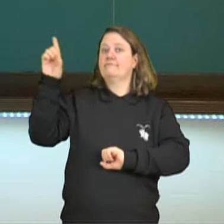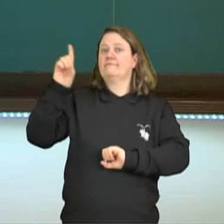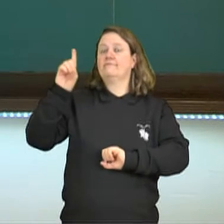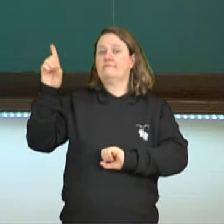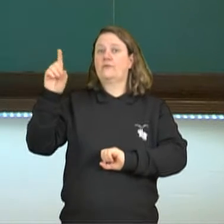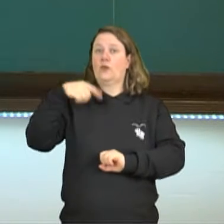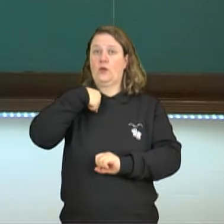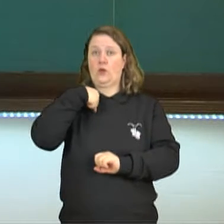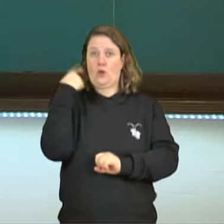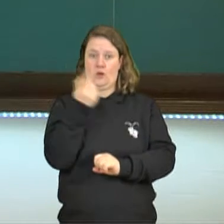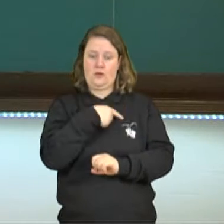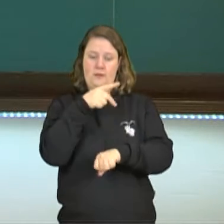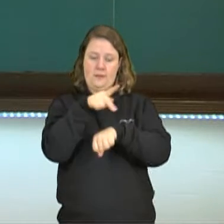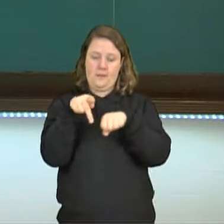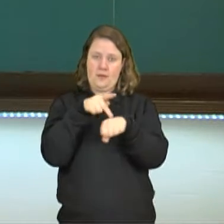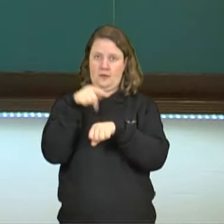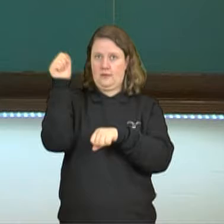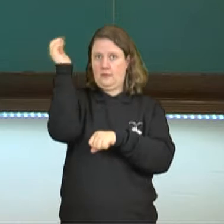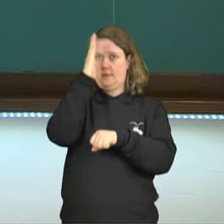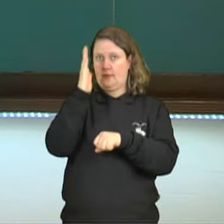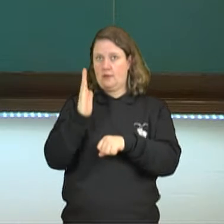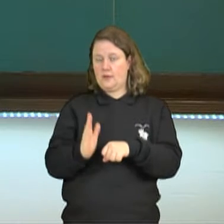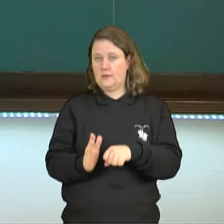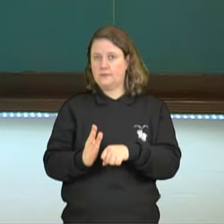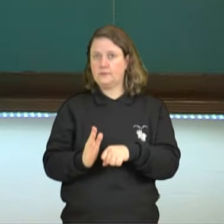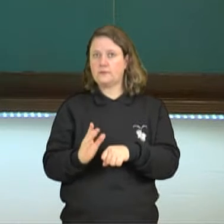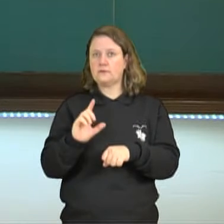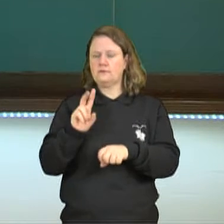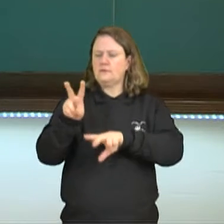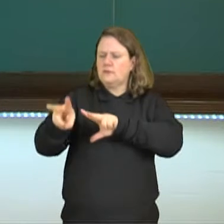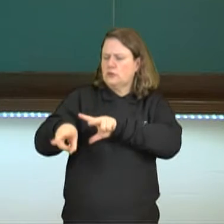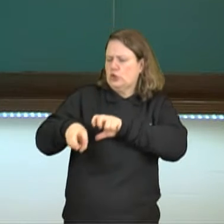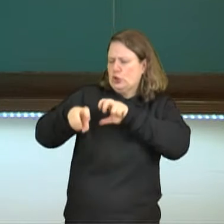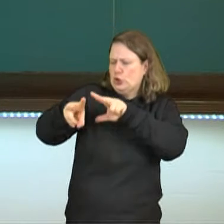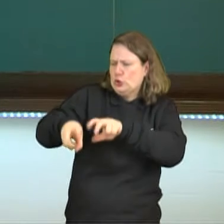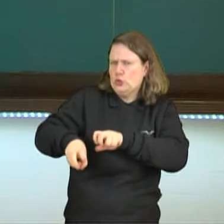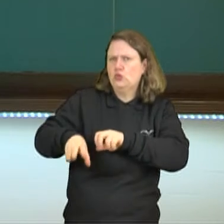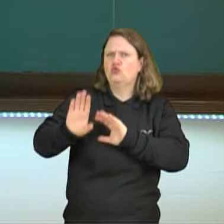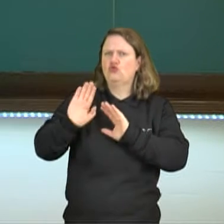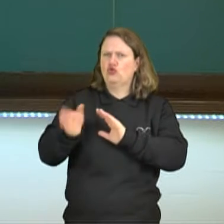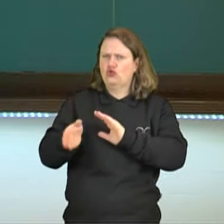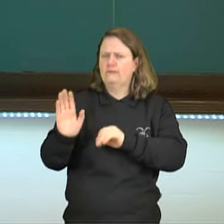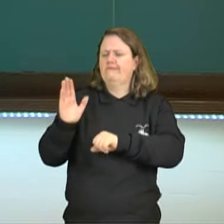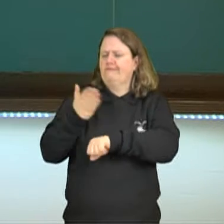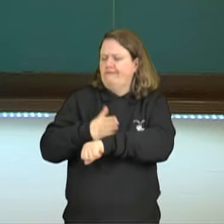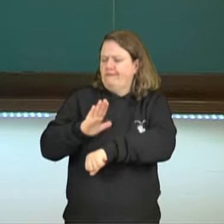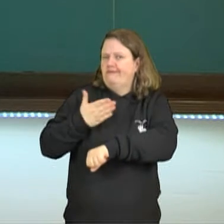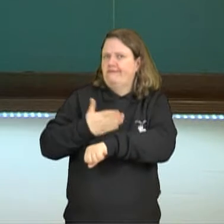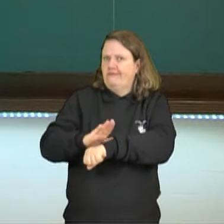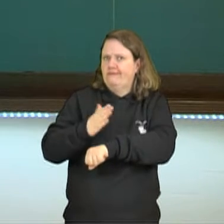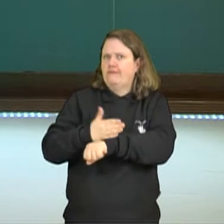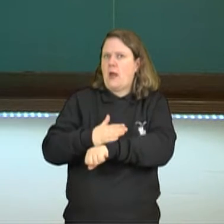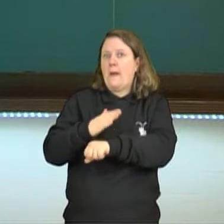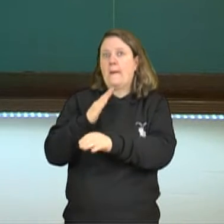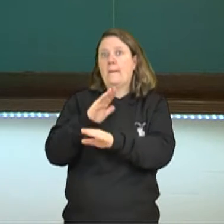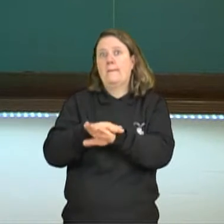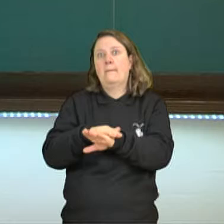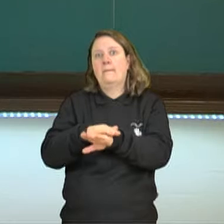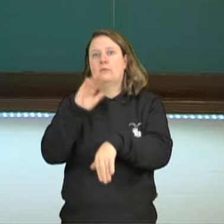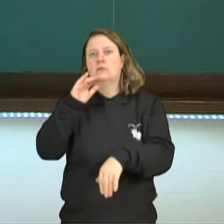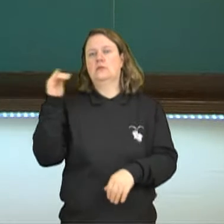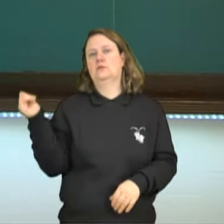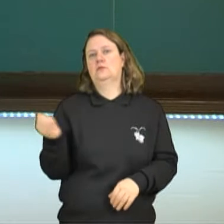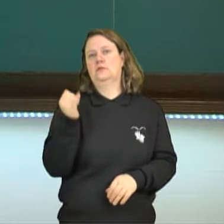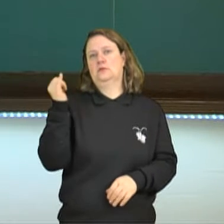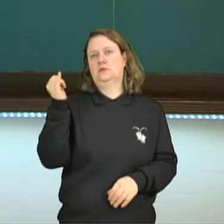Nosso país, o Brasil, ele é um país da agricultura. A agricultura é uma das atividades econômicas mais importantes. A gente